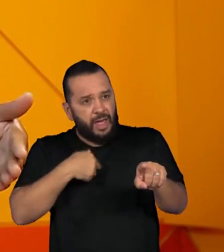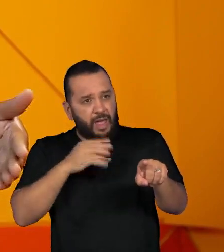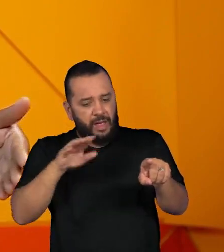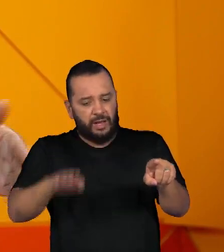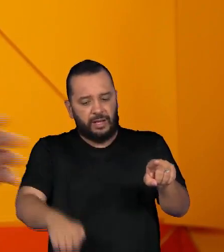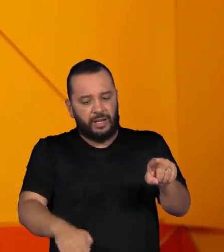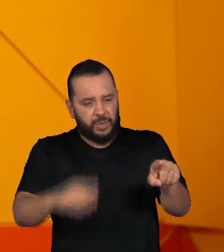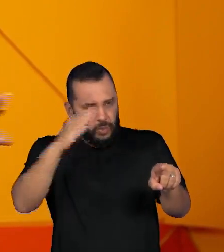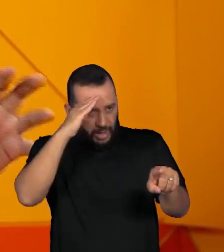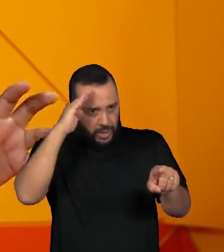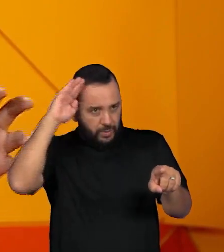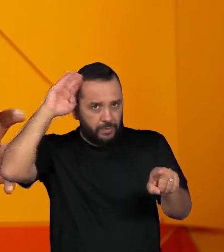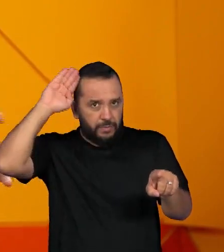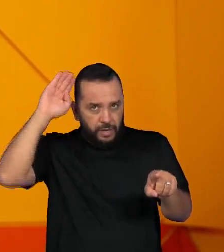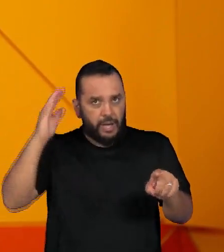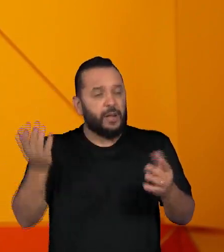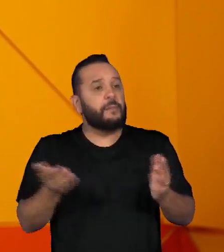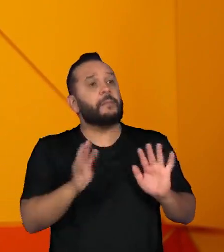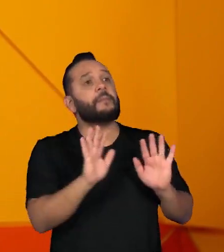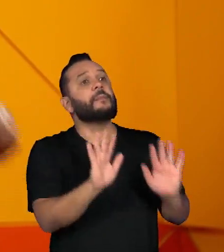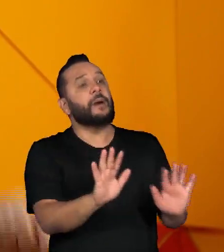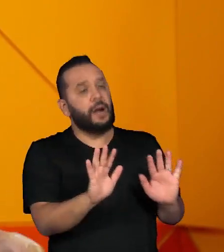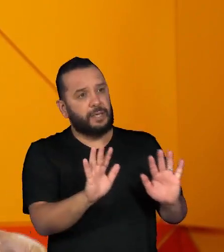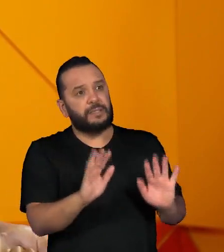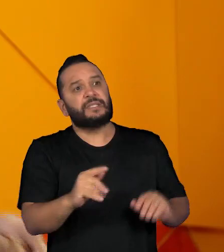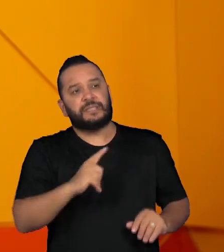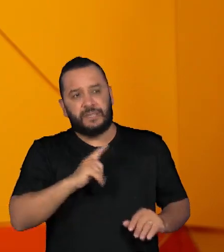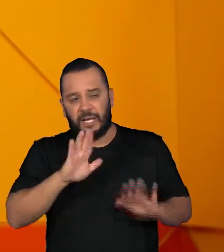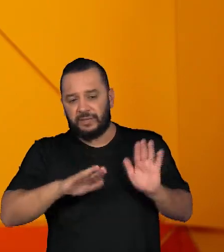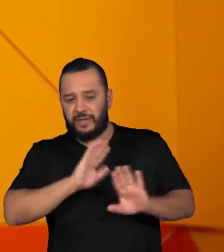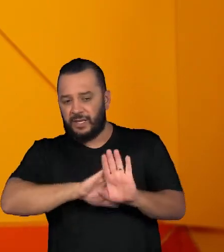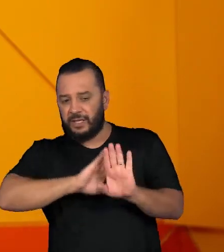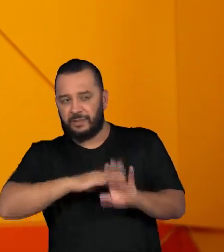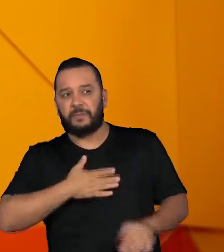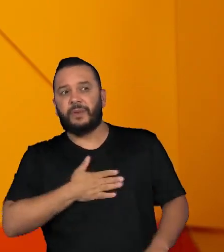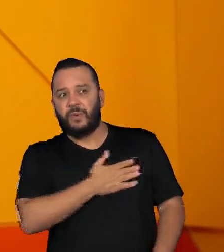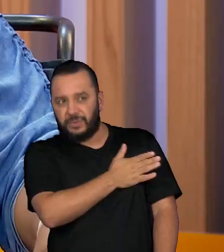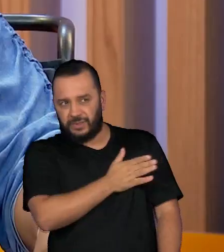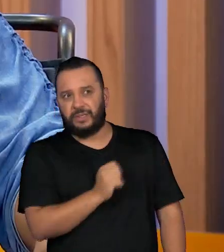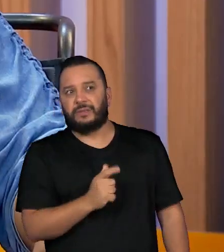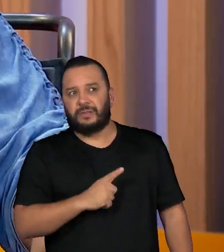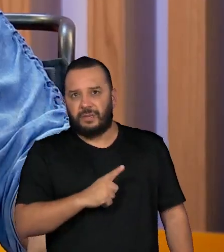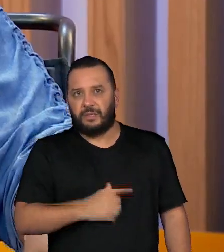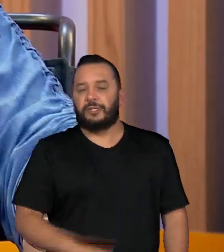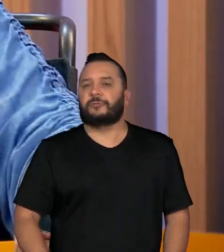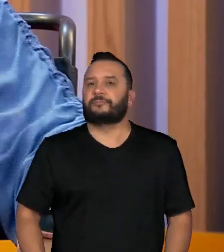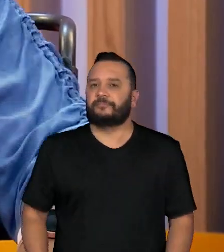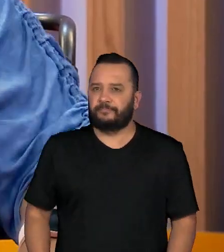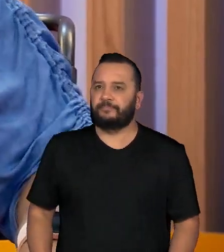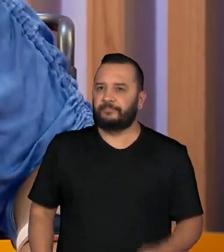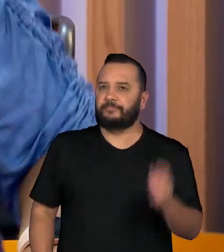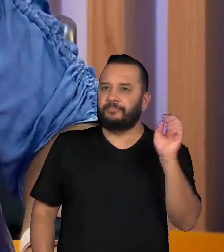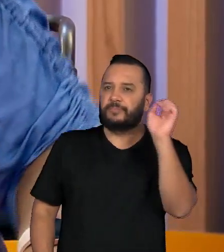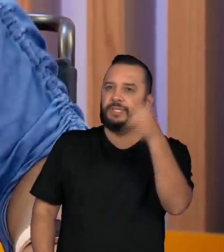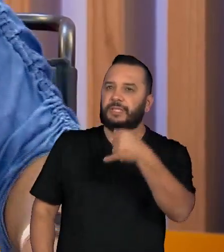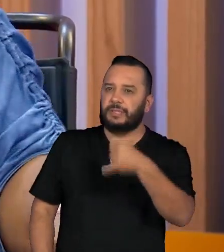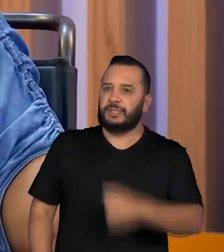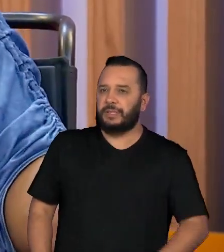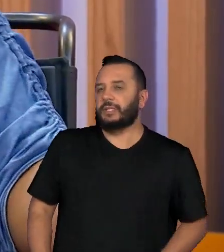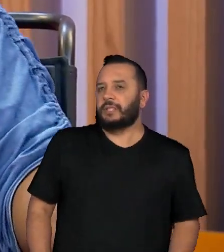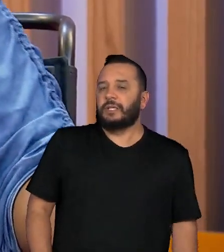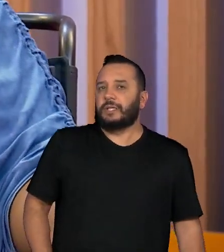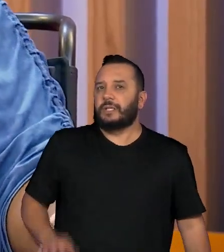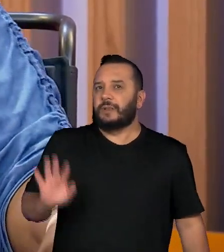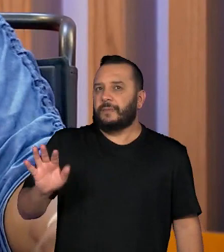mas a gente sabe que existe uma questão muito ruim colocada nessa palavra, né? Sim. Eu vejo que isso tem a ver